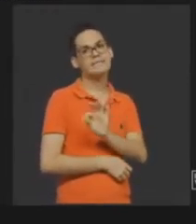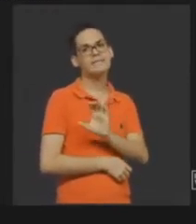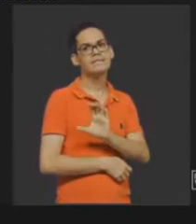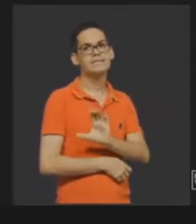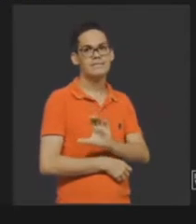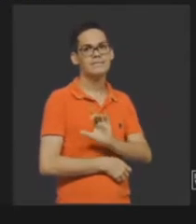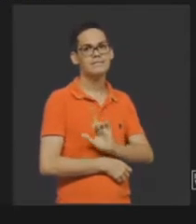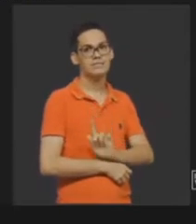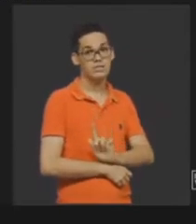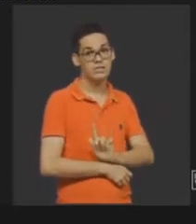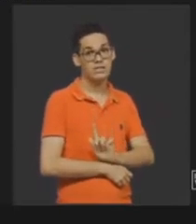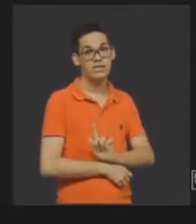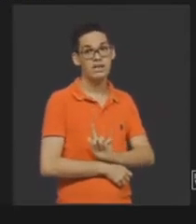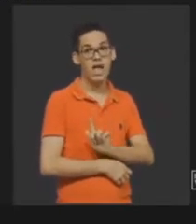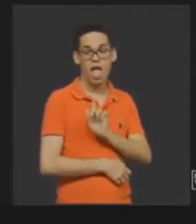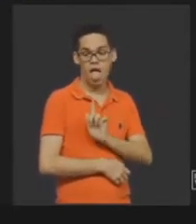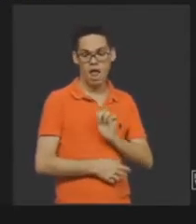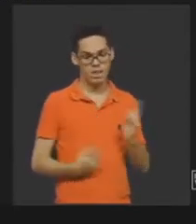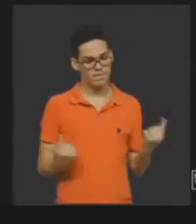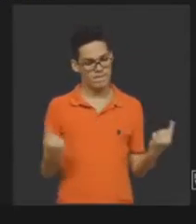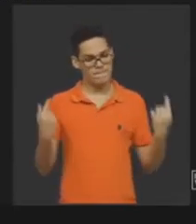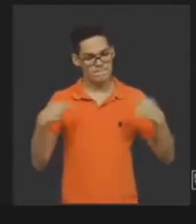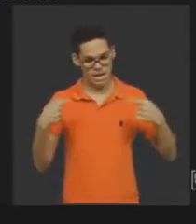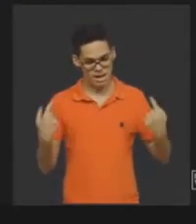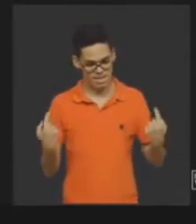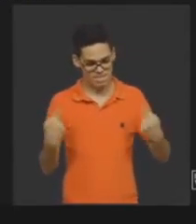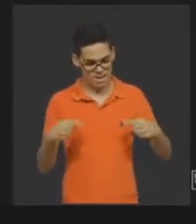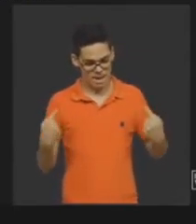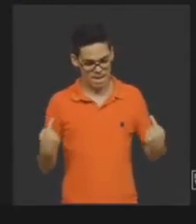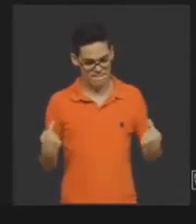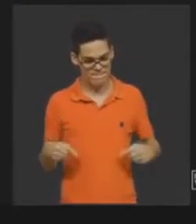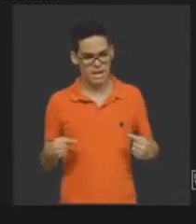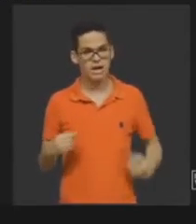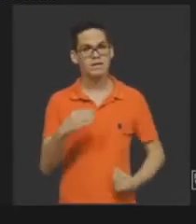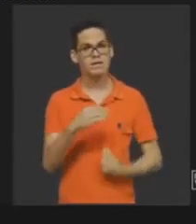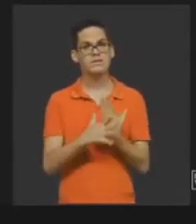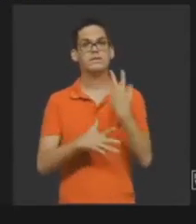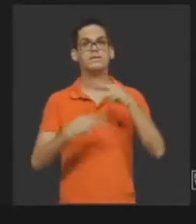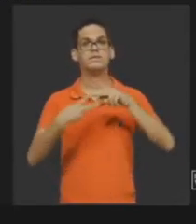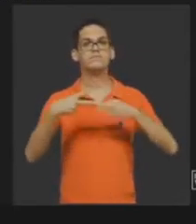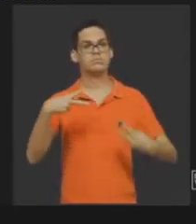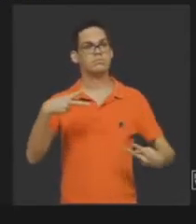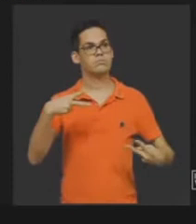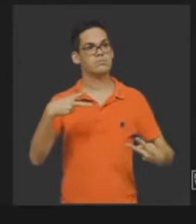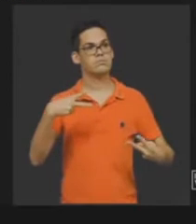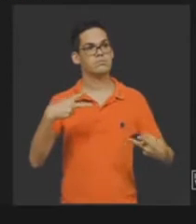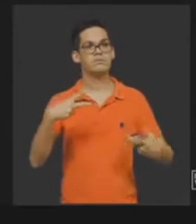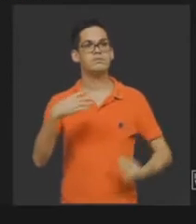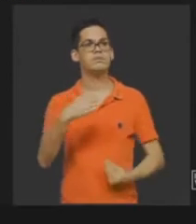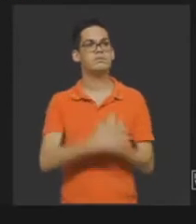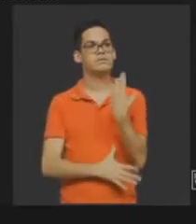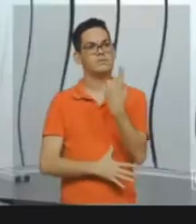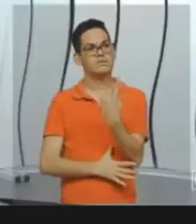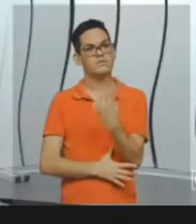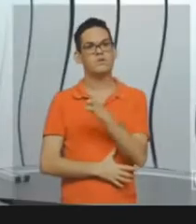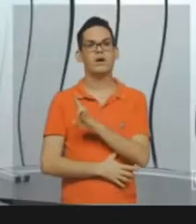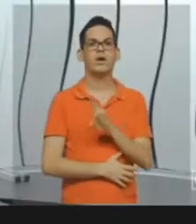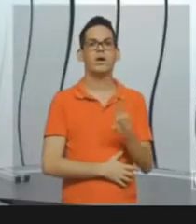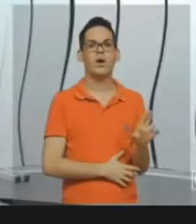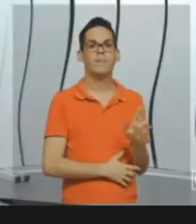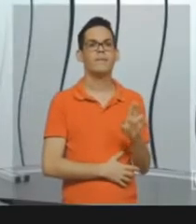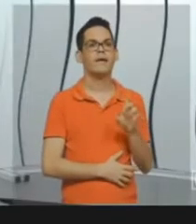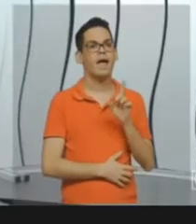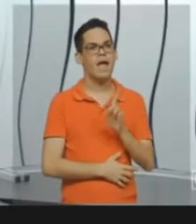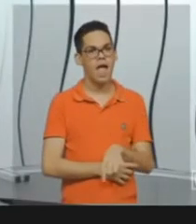são essas bases que se ligam umas nas outras para manter a estrutura do DNA. E vai formar uma estrutura que nós chamamos de